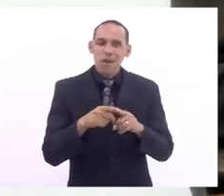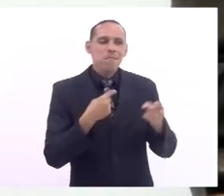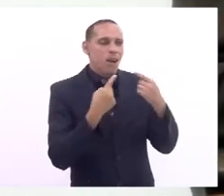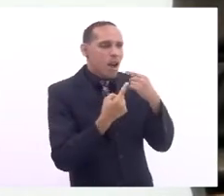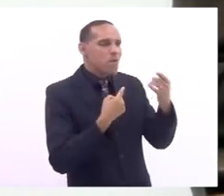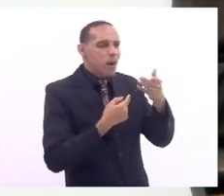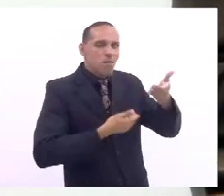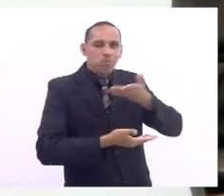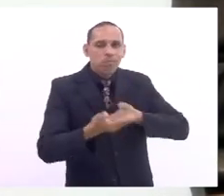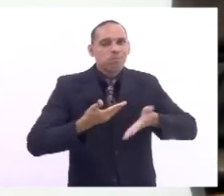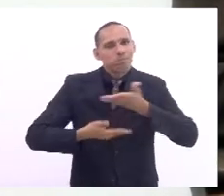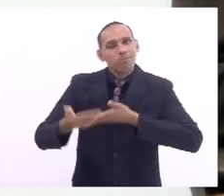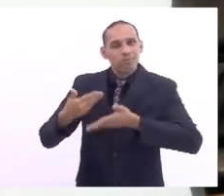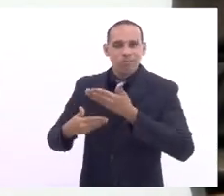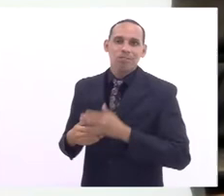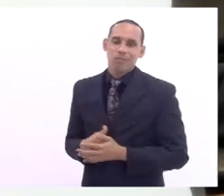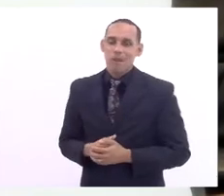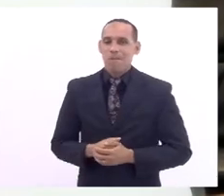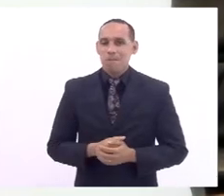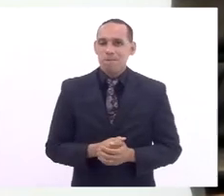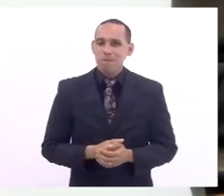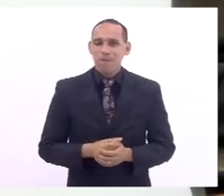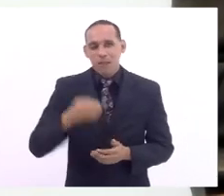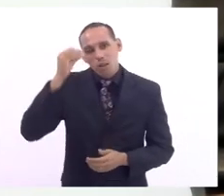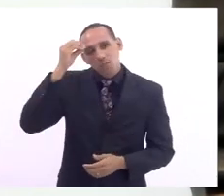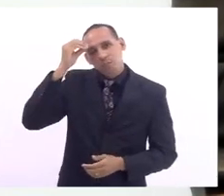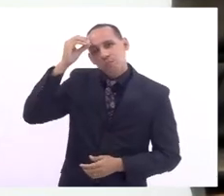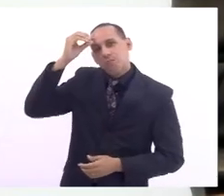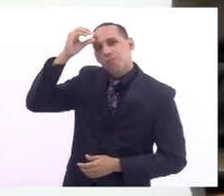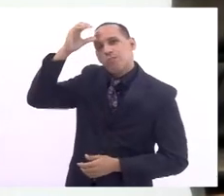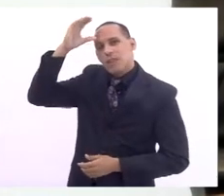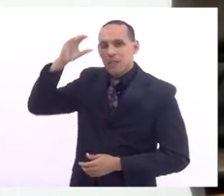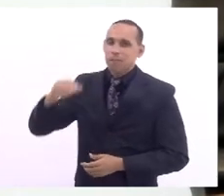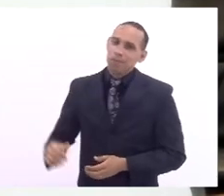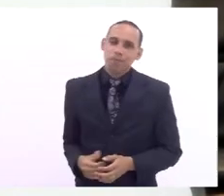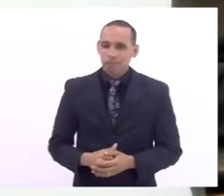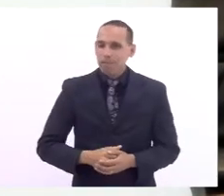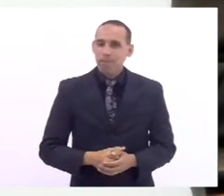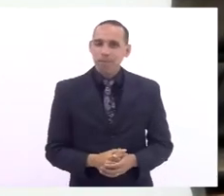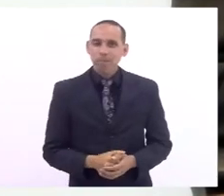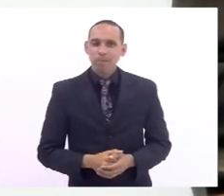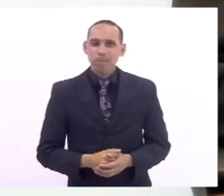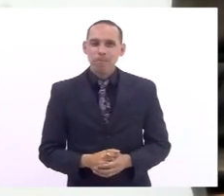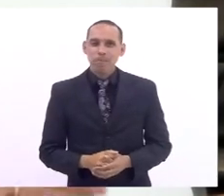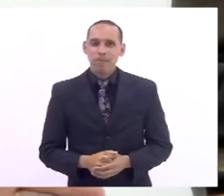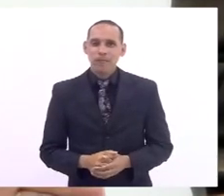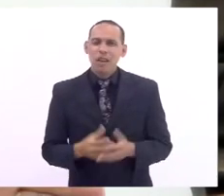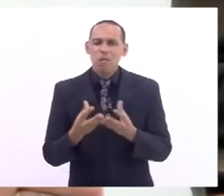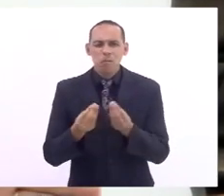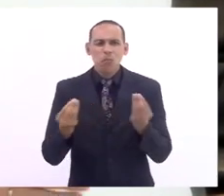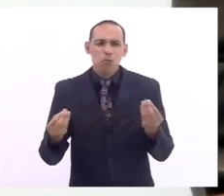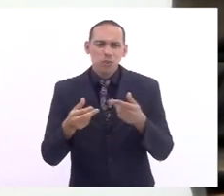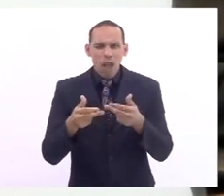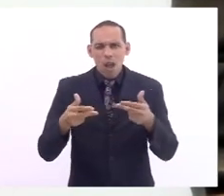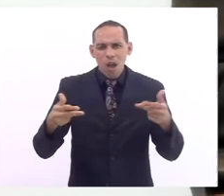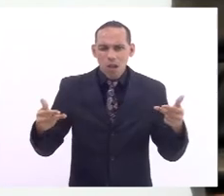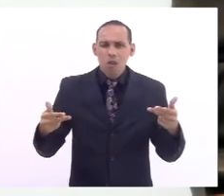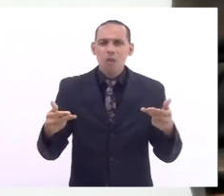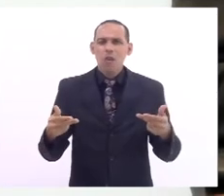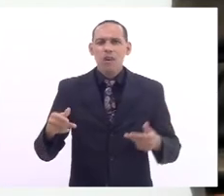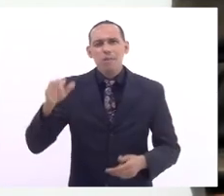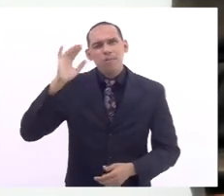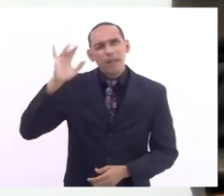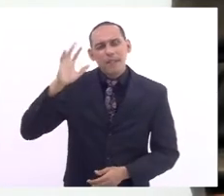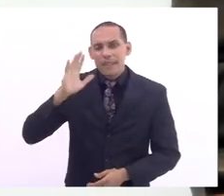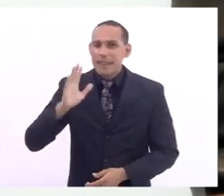poder intercambiar essa esse conhecimento esse olhar ninguém vai inventar a roda agora muita coisa já foi pensada a gente